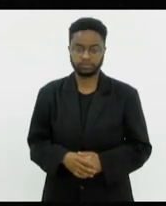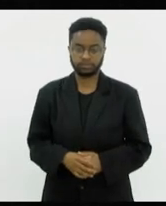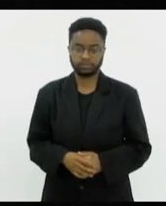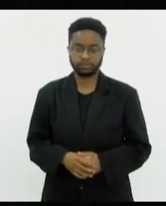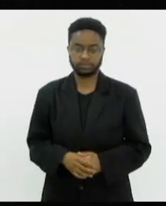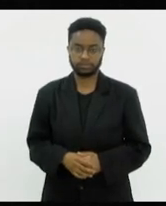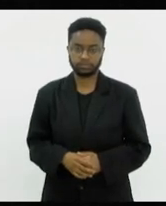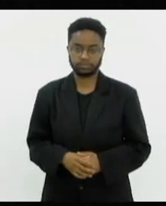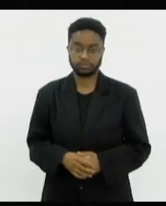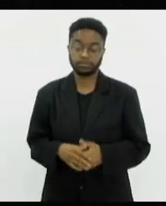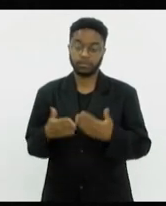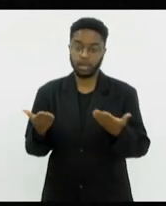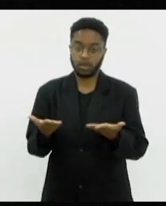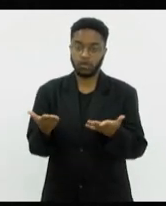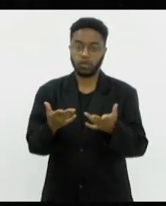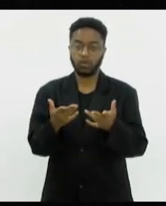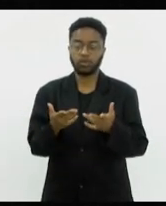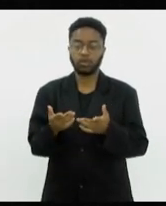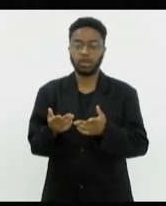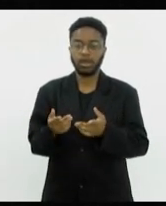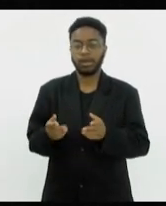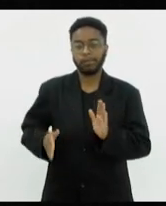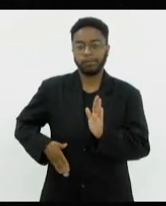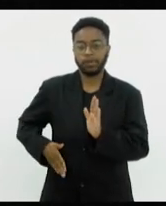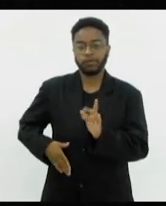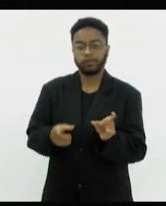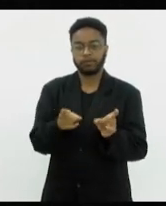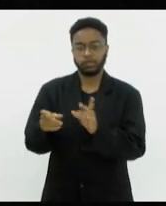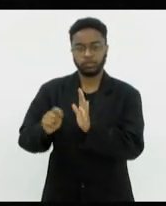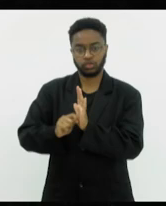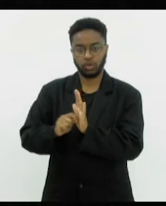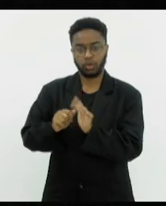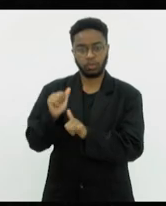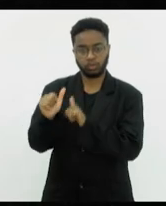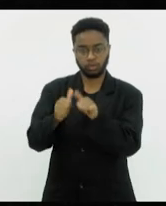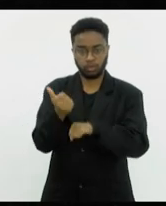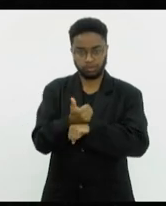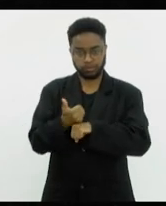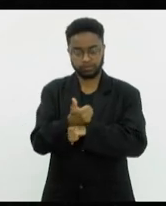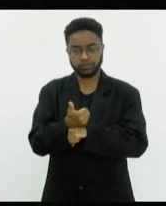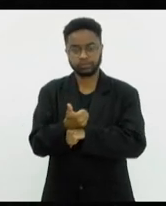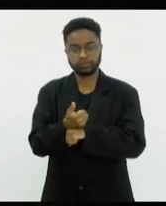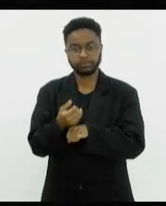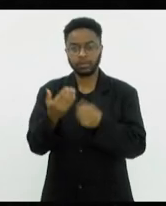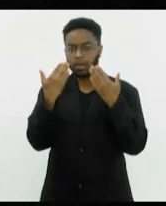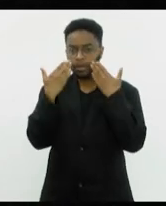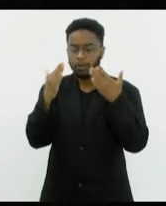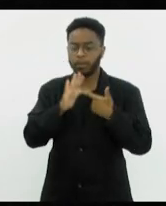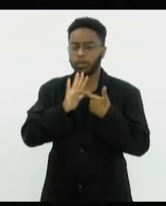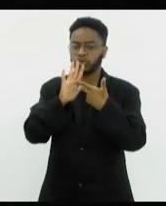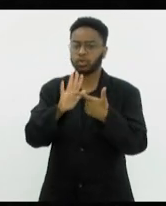Agora, traficante de droga virou profissão, deputado. Um show de horror.